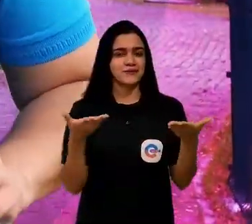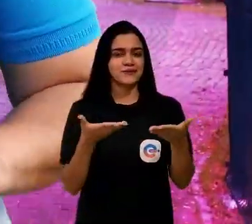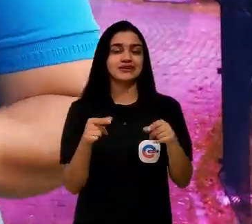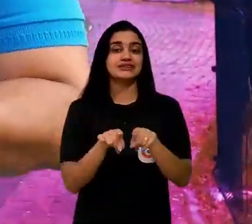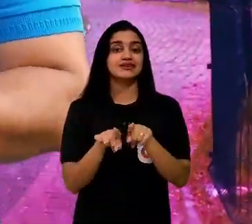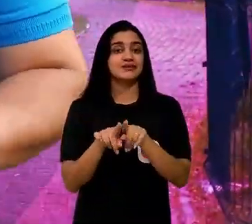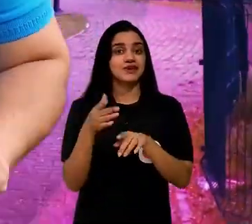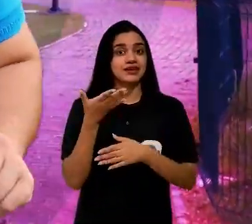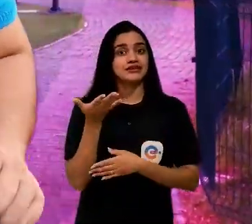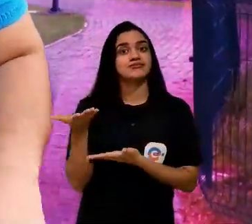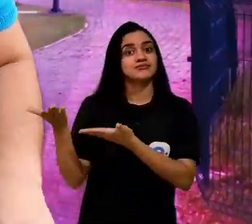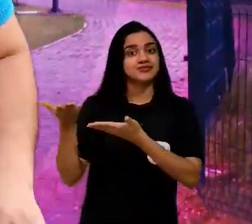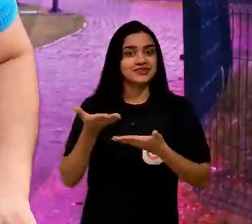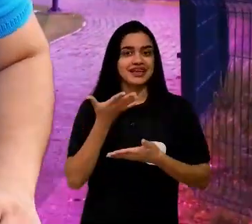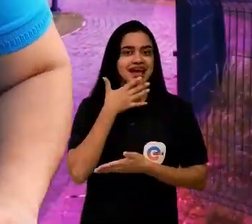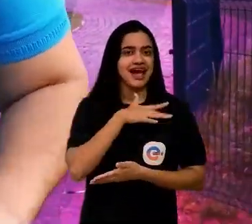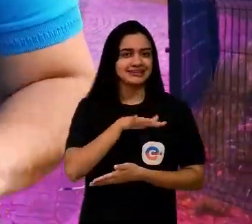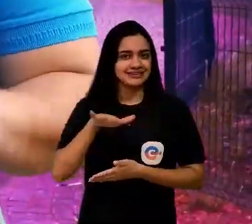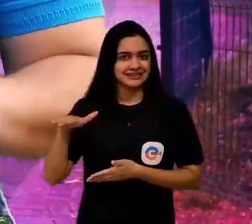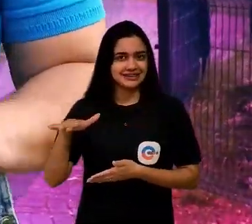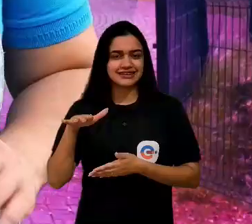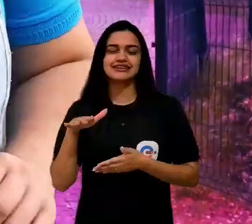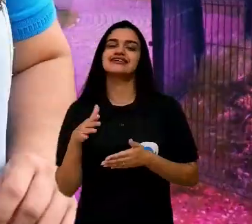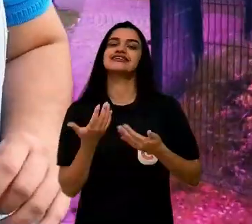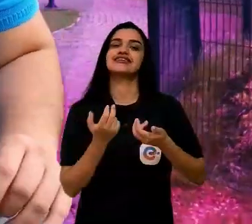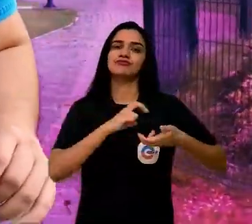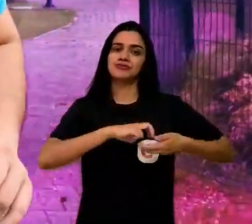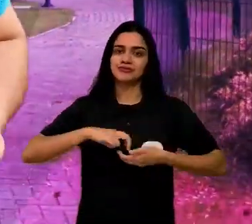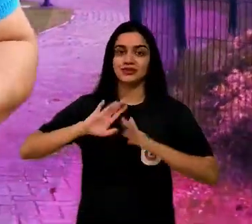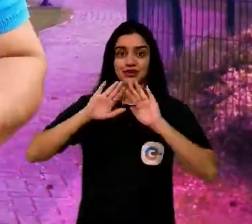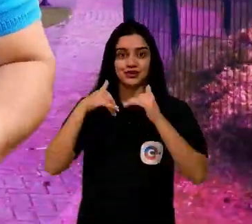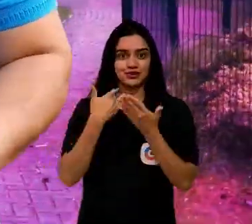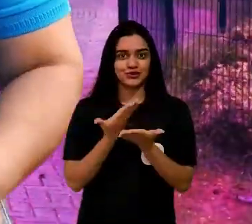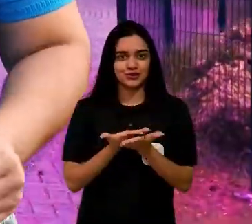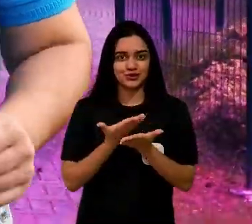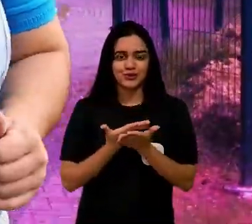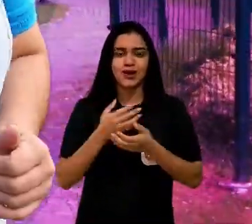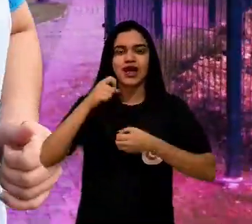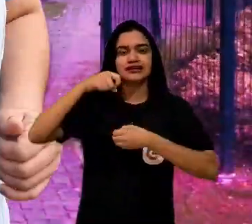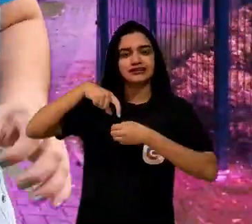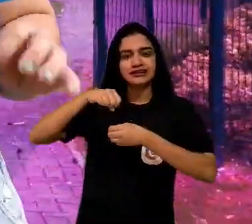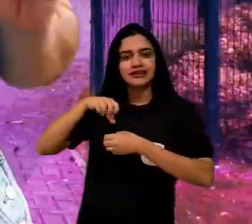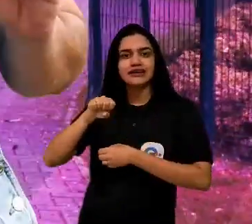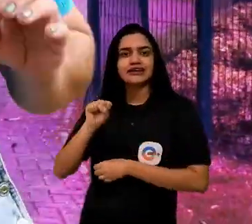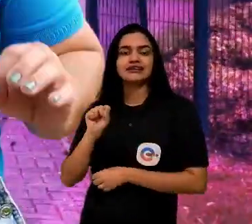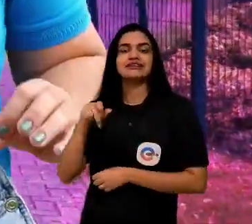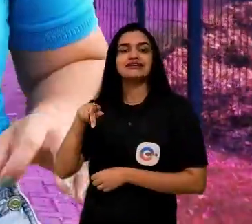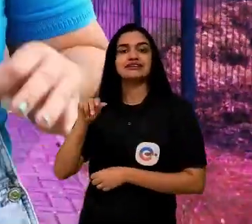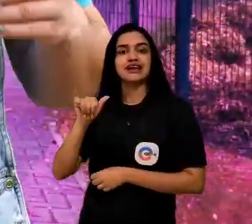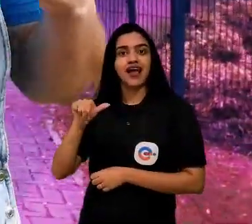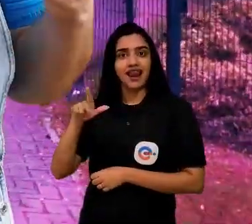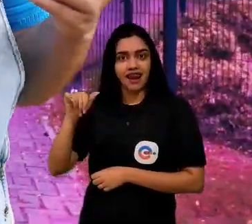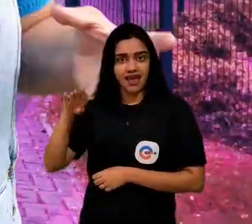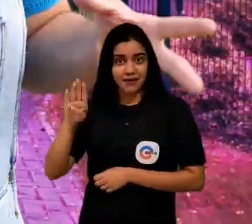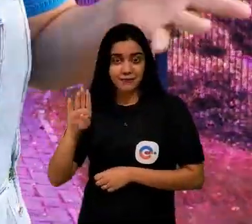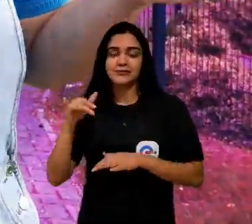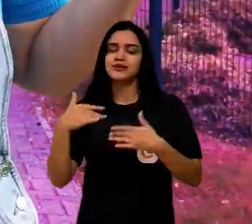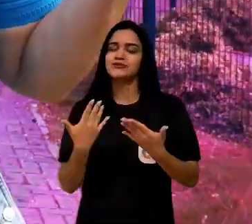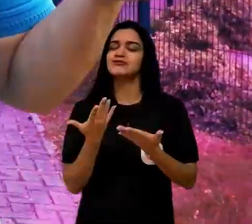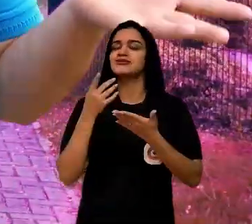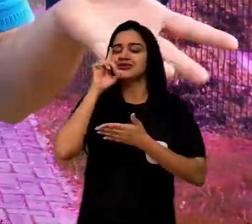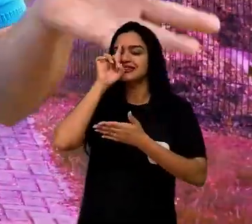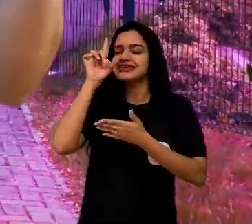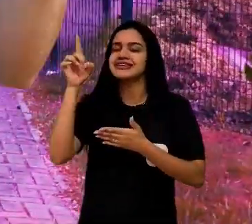os pequenos estudantes da creche escola Sementinha de Skylab para um dia de